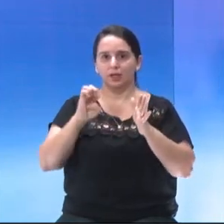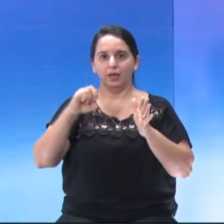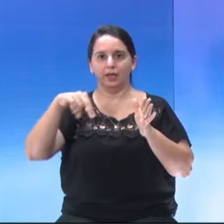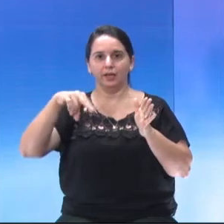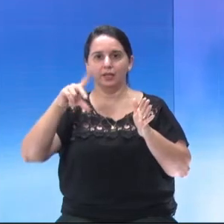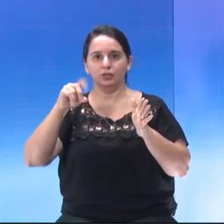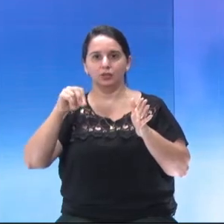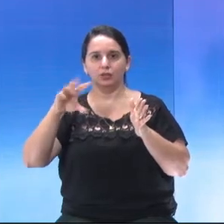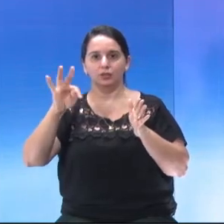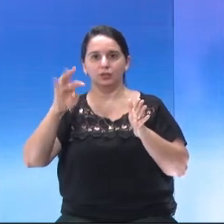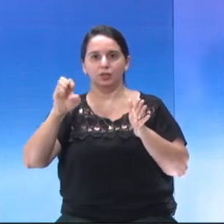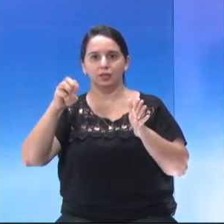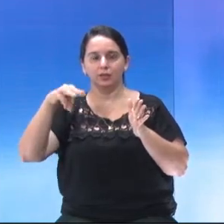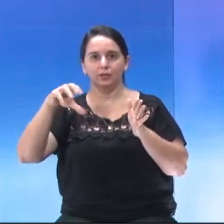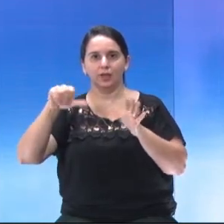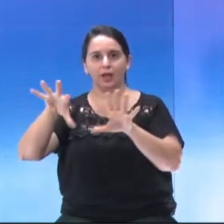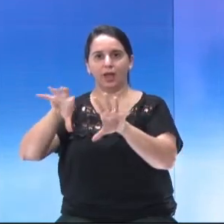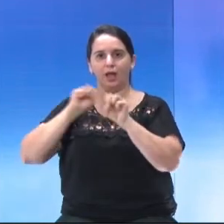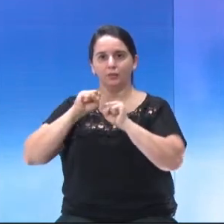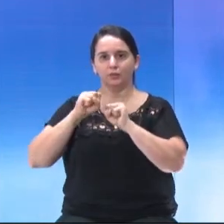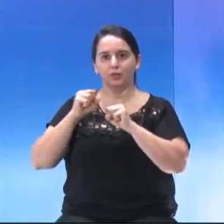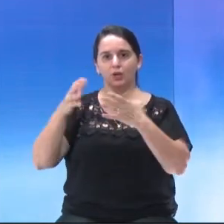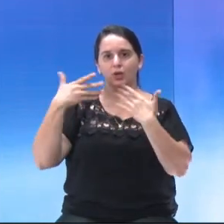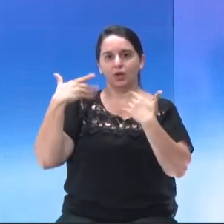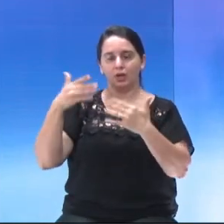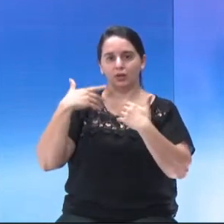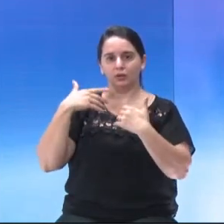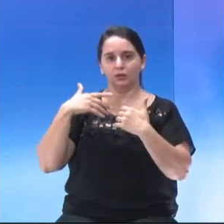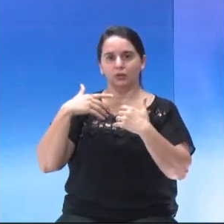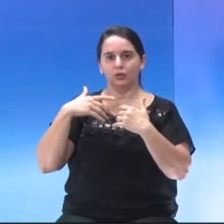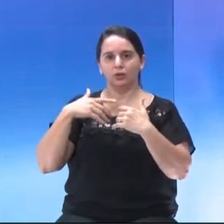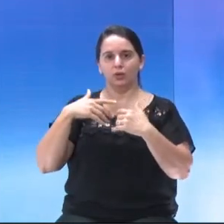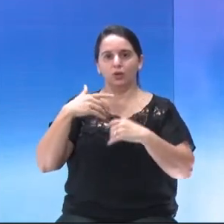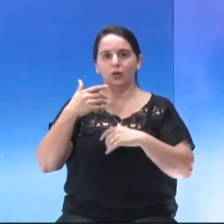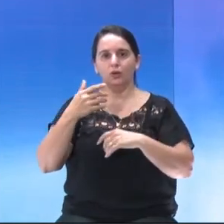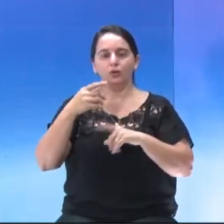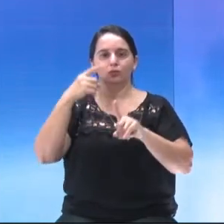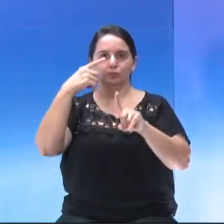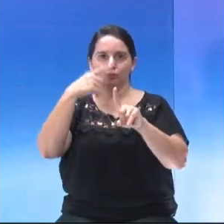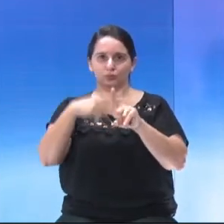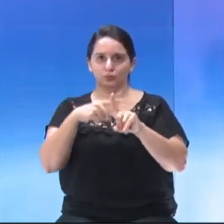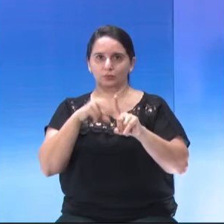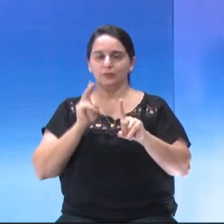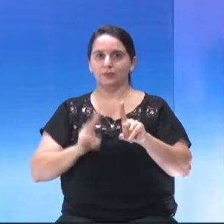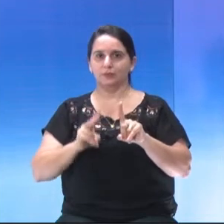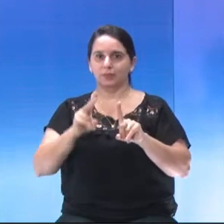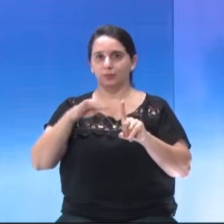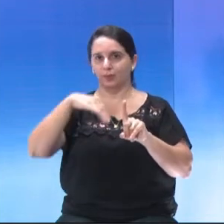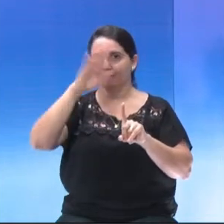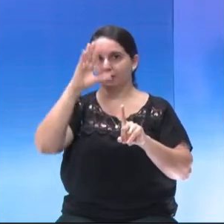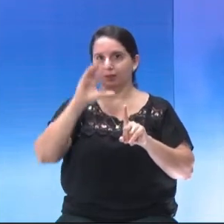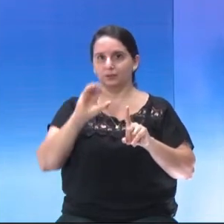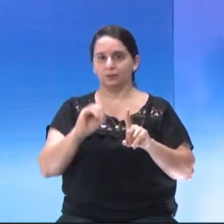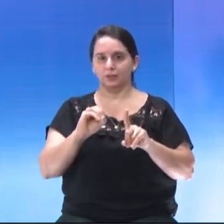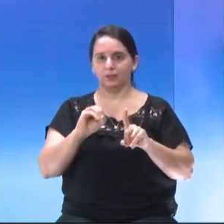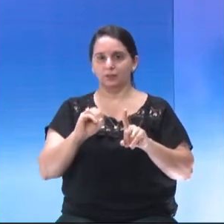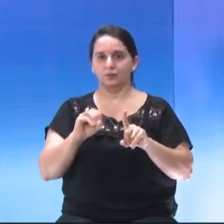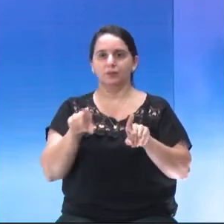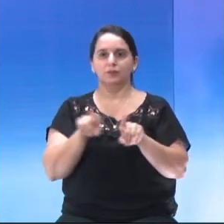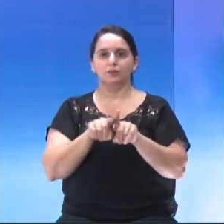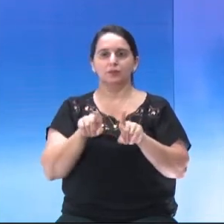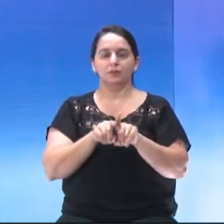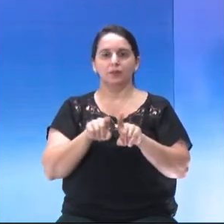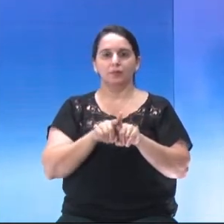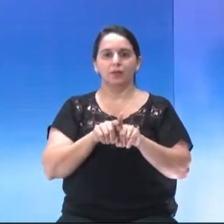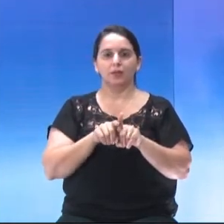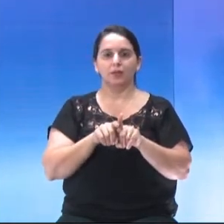Reações endotérmicas absorvem calor. ΔH sempre com valor numérico positivo. O Enem também gosta de